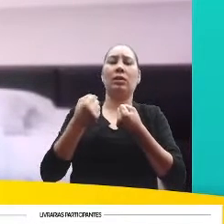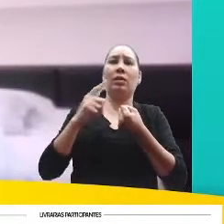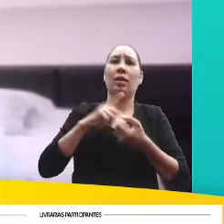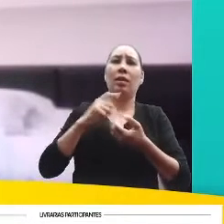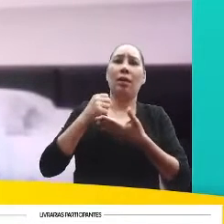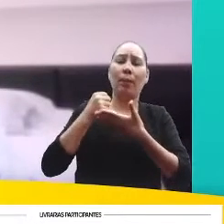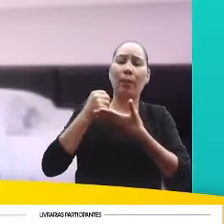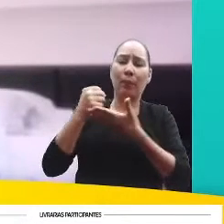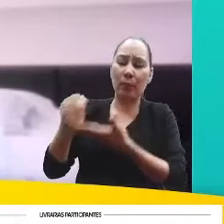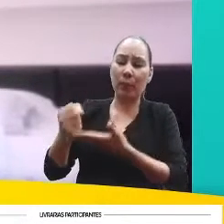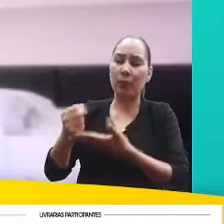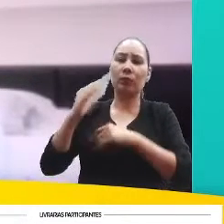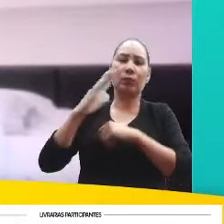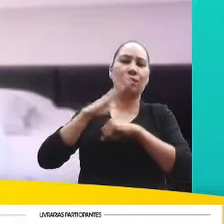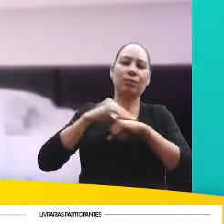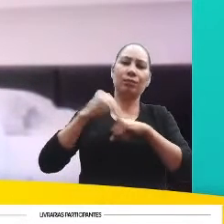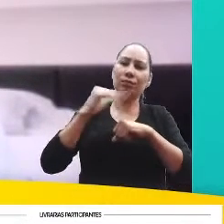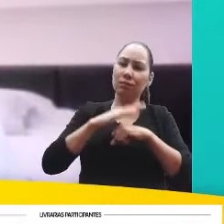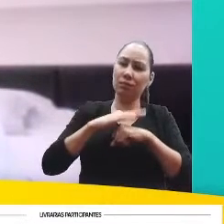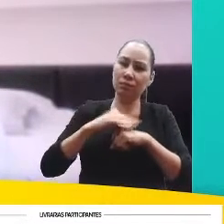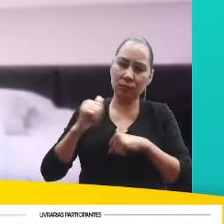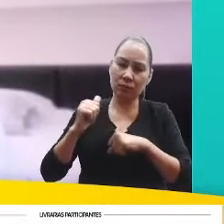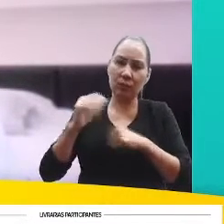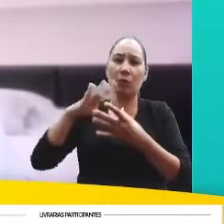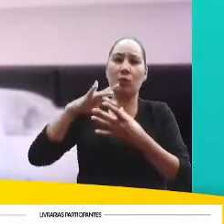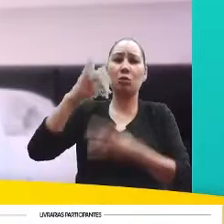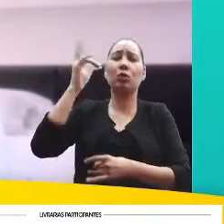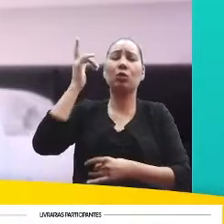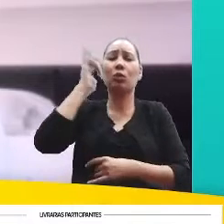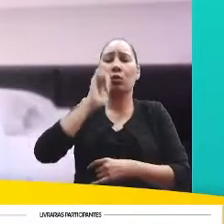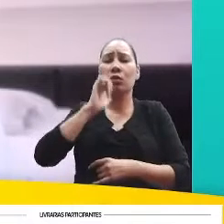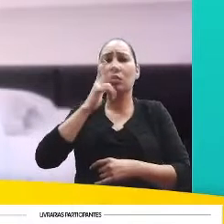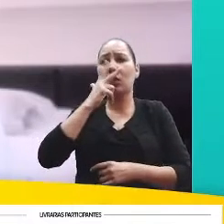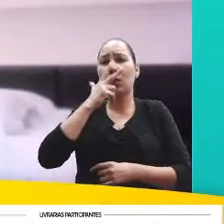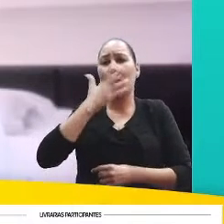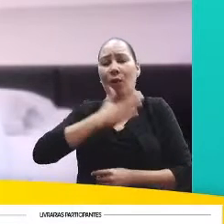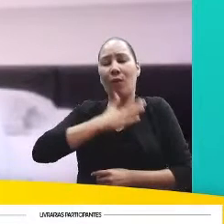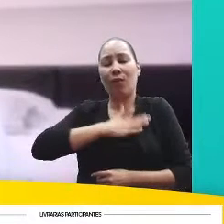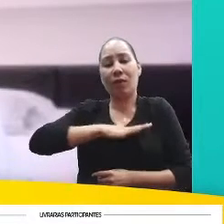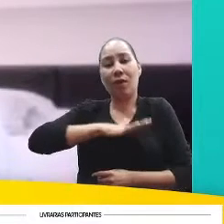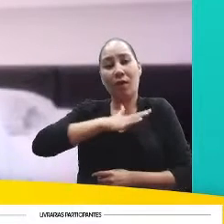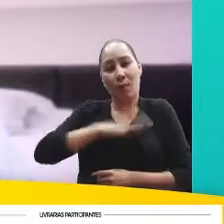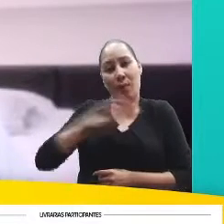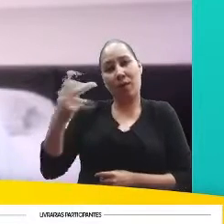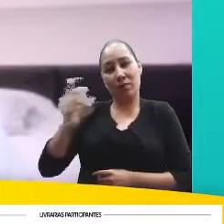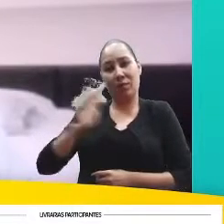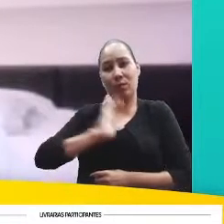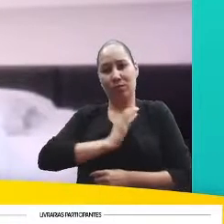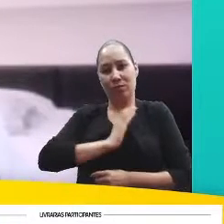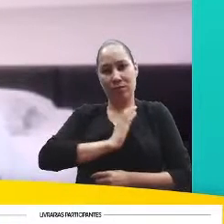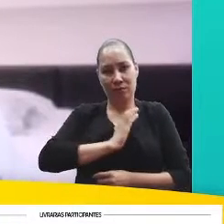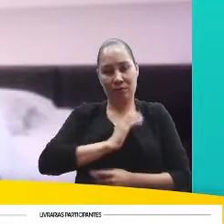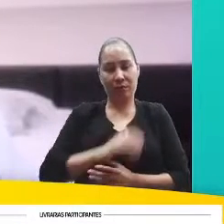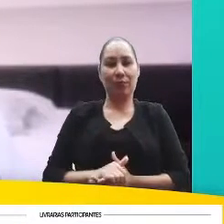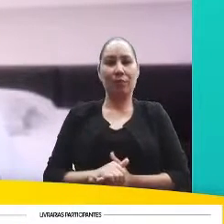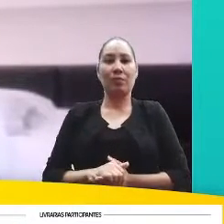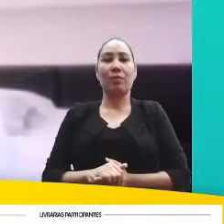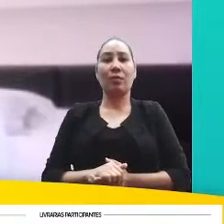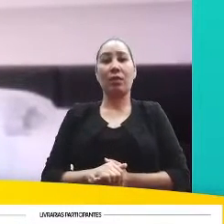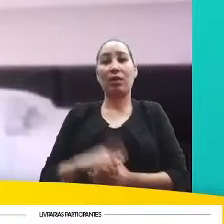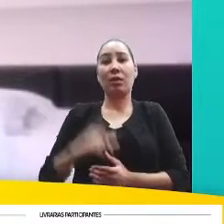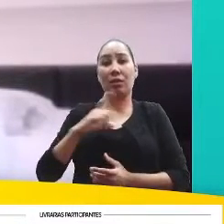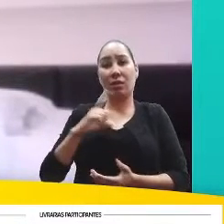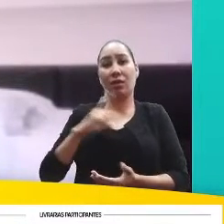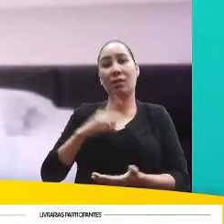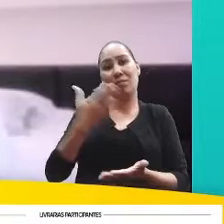carinho, que a espiritualidade possa amparar você e todas as pessoas que estão nos acompanhando, que tenham passado pela perda de